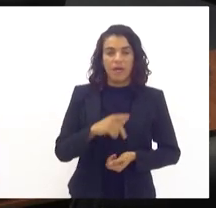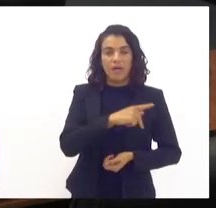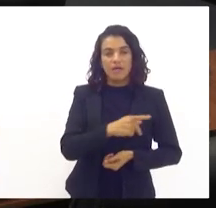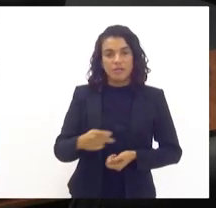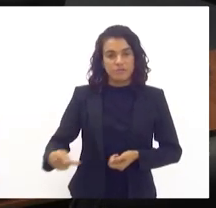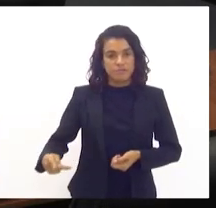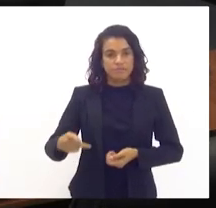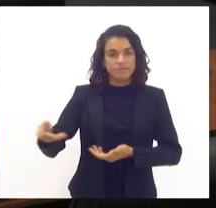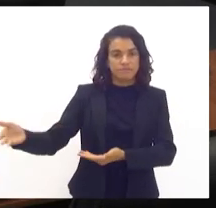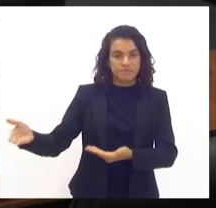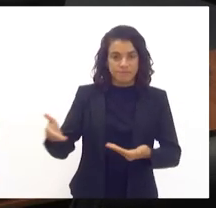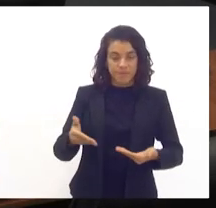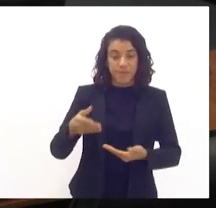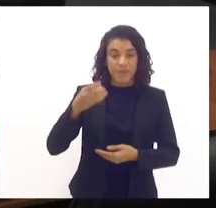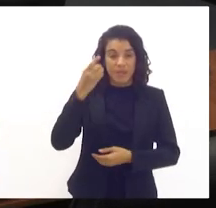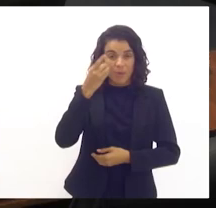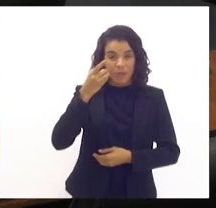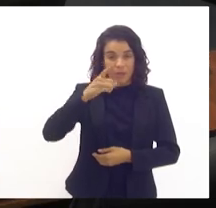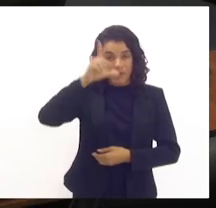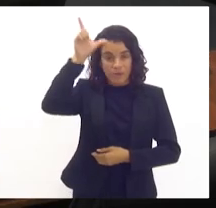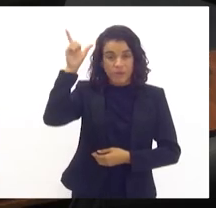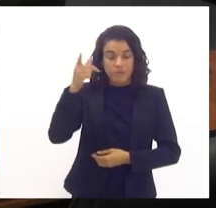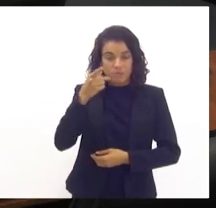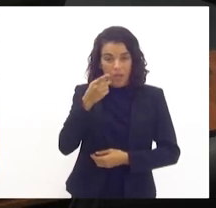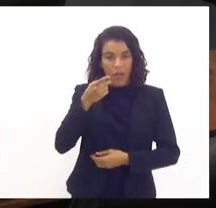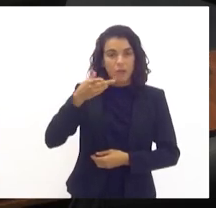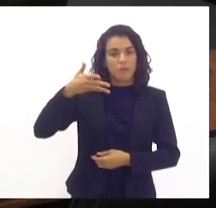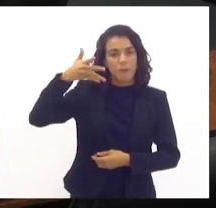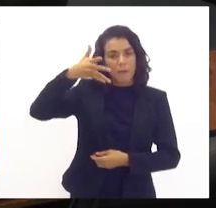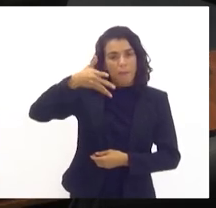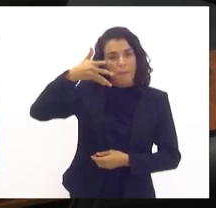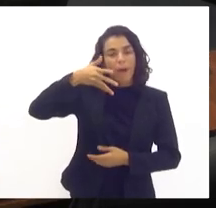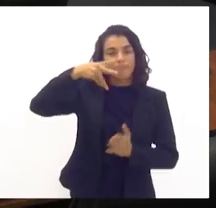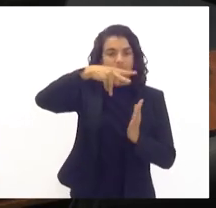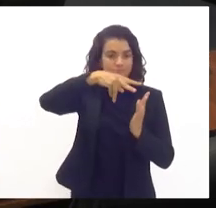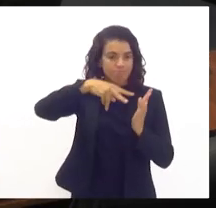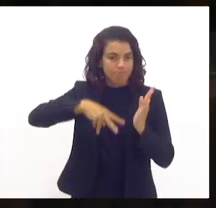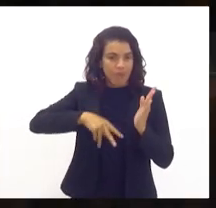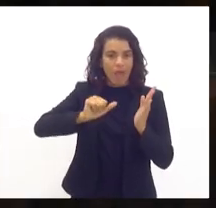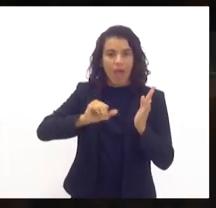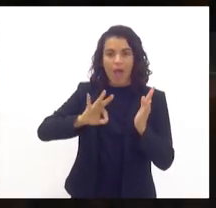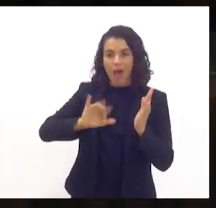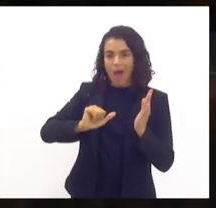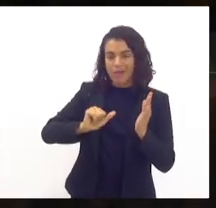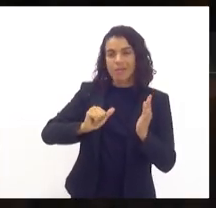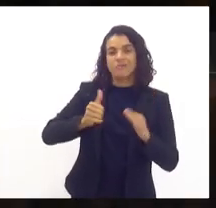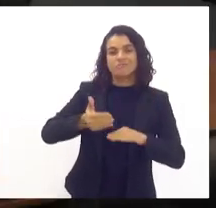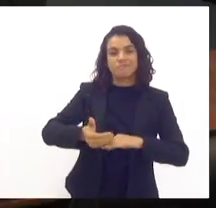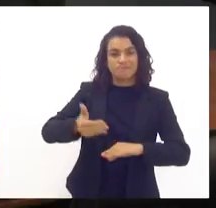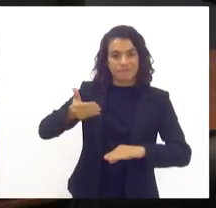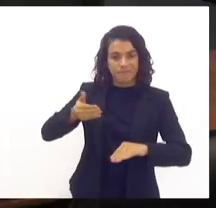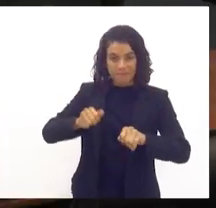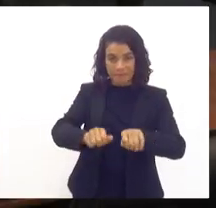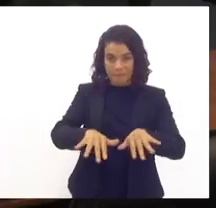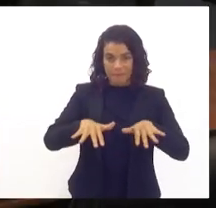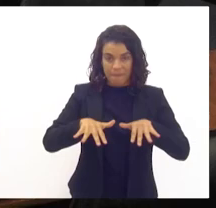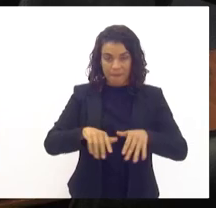presidência convida o nobre deputado Luiz Paulo para fazer a leitura da ata da sessão anterior.